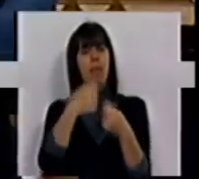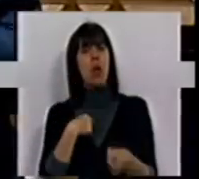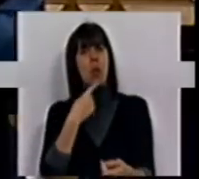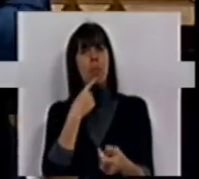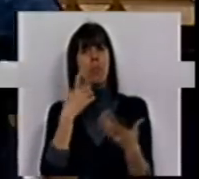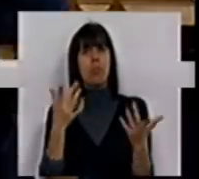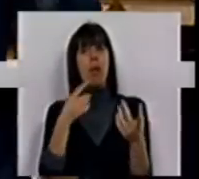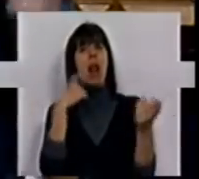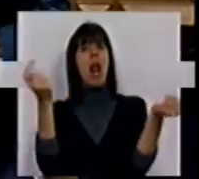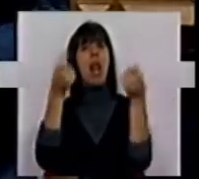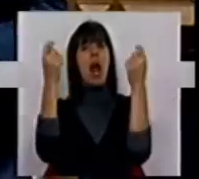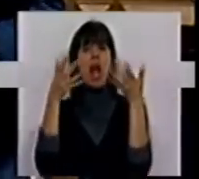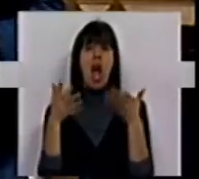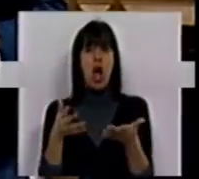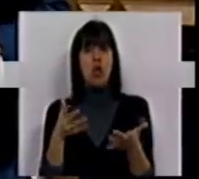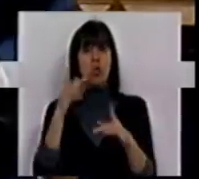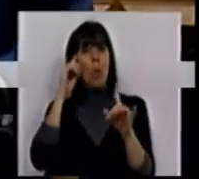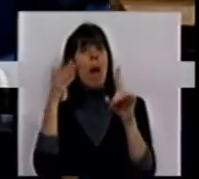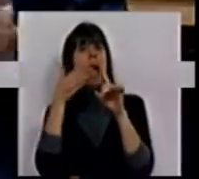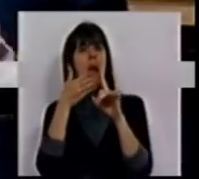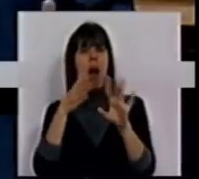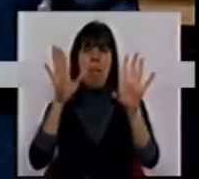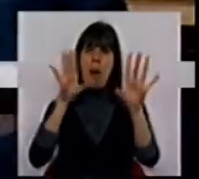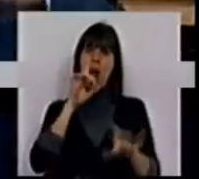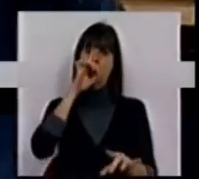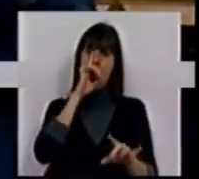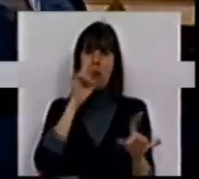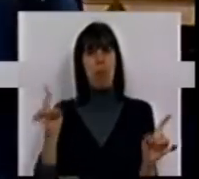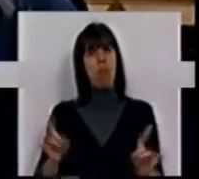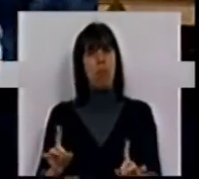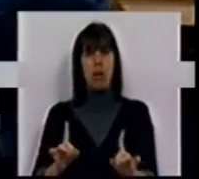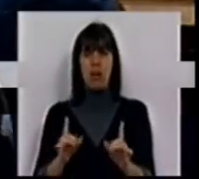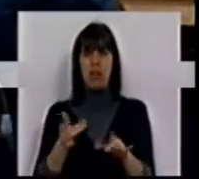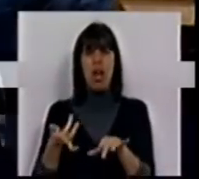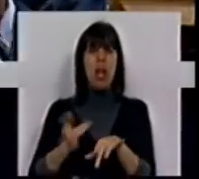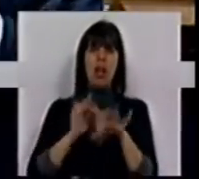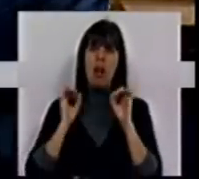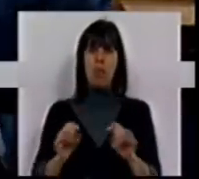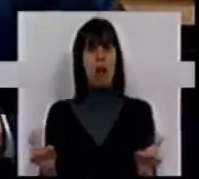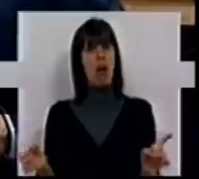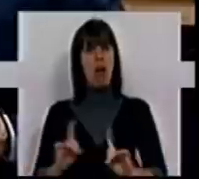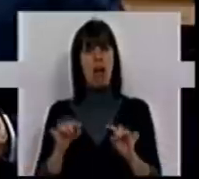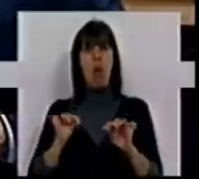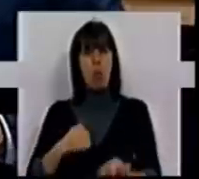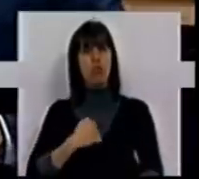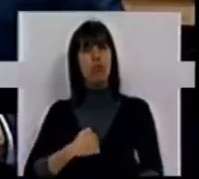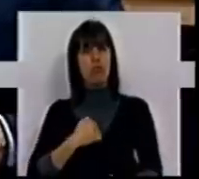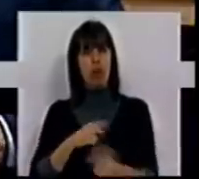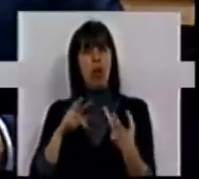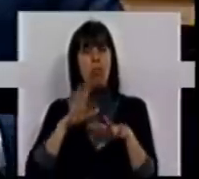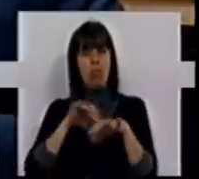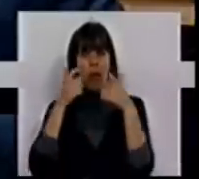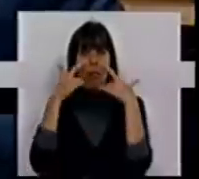percebo perfeitamente. Uma propaganda ajuda sempre uma causa, mas não minta assim, nem tenha essa insensibilidade por quem hoje está a sofrer